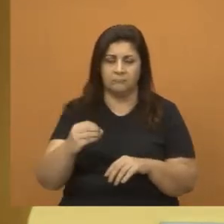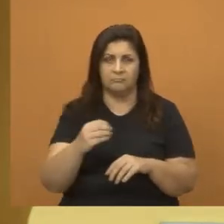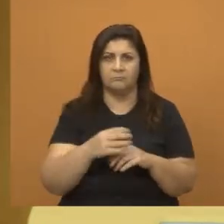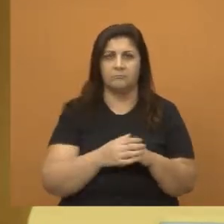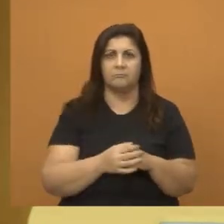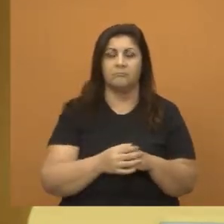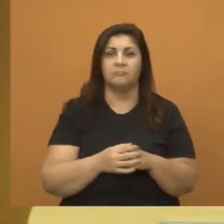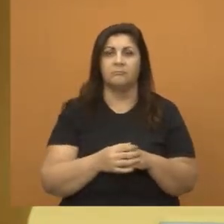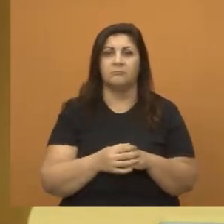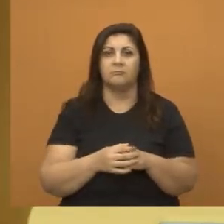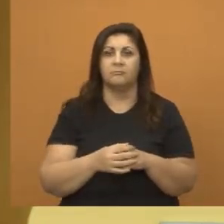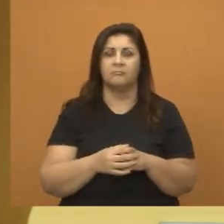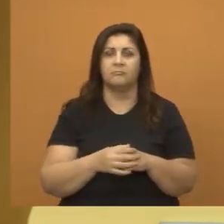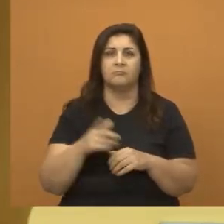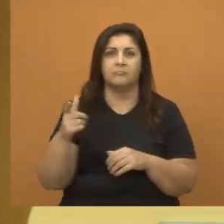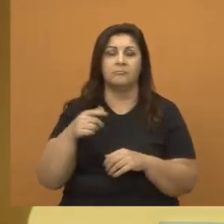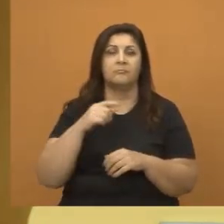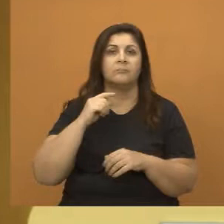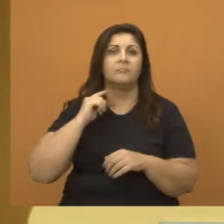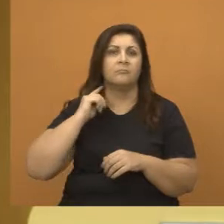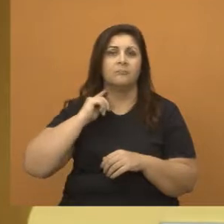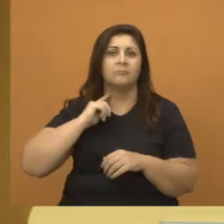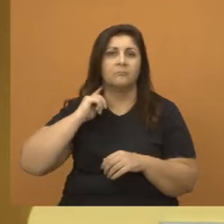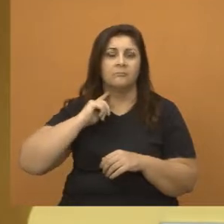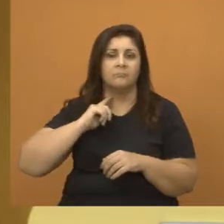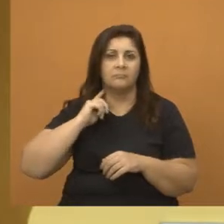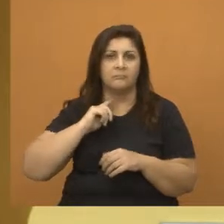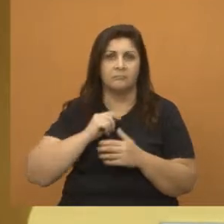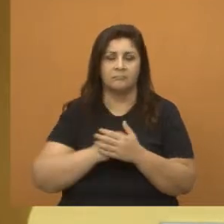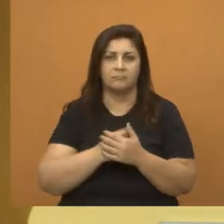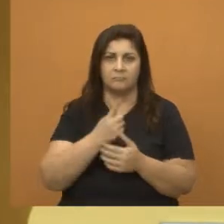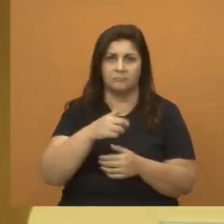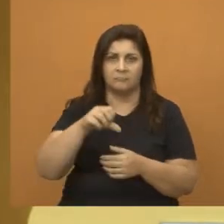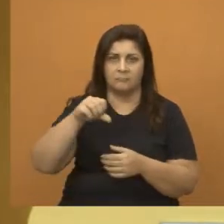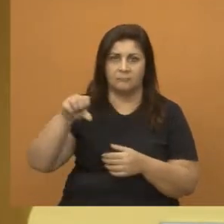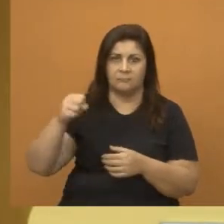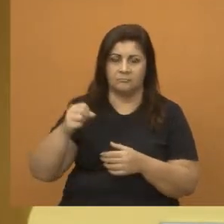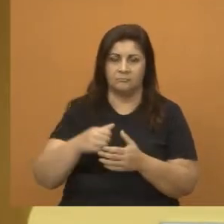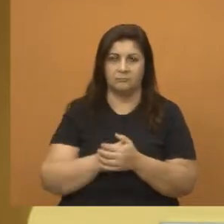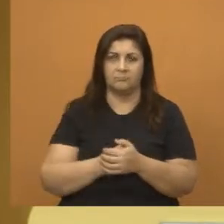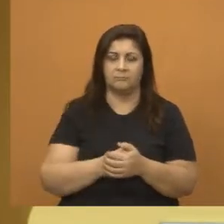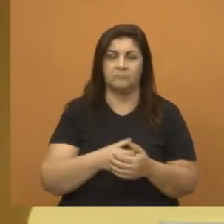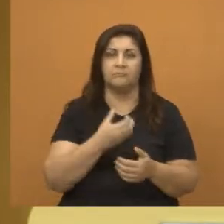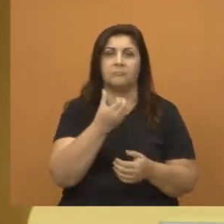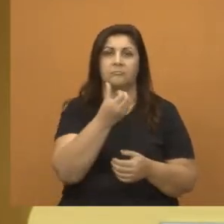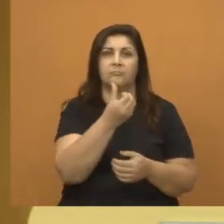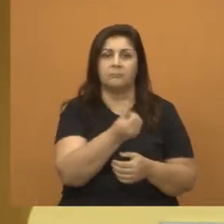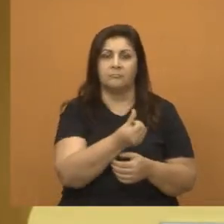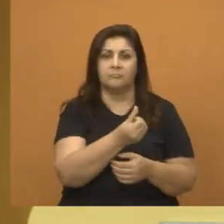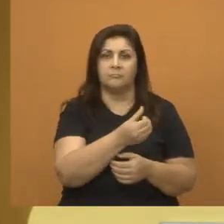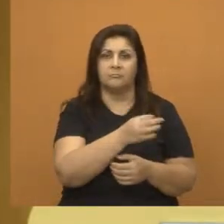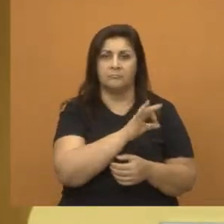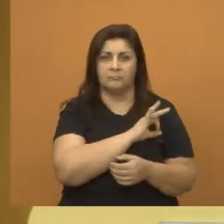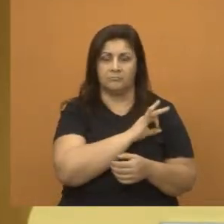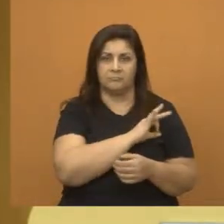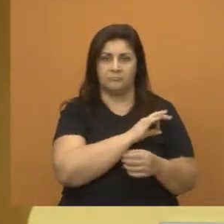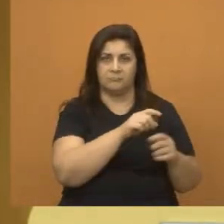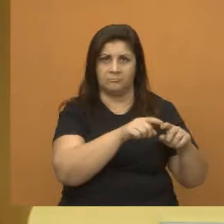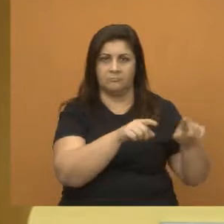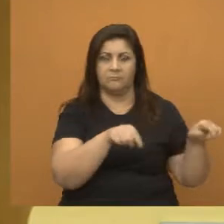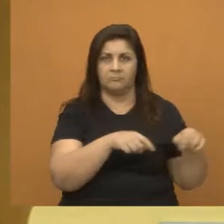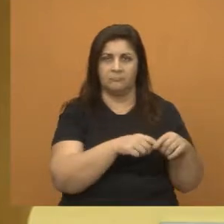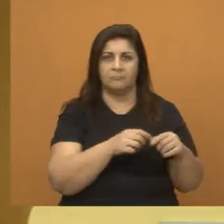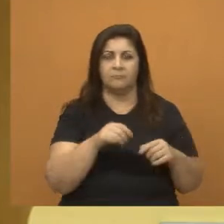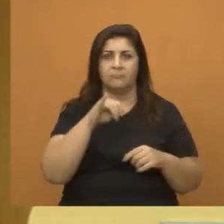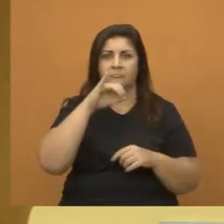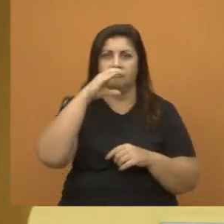infantaria em juiz de fora minas gerais 1998 6º batalhão de infantaria leve de